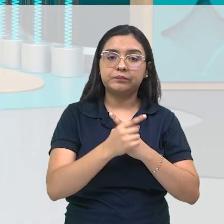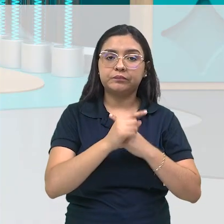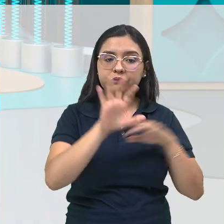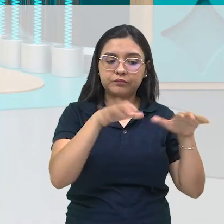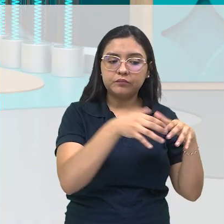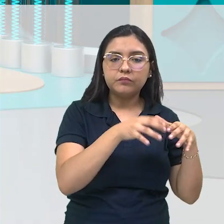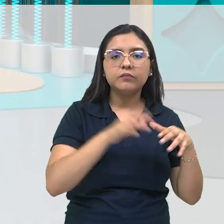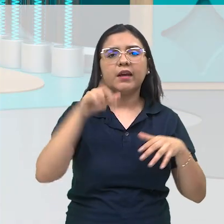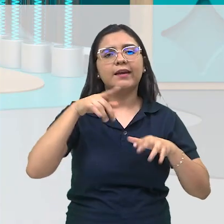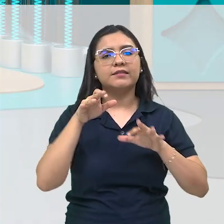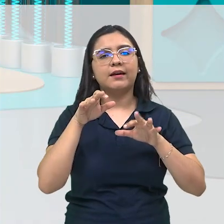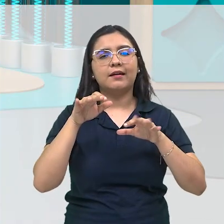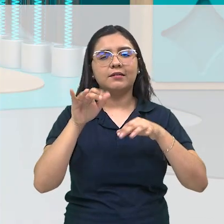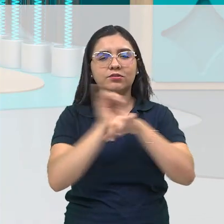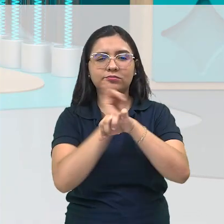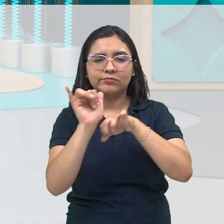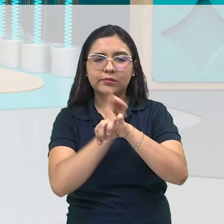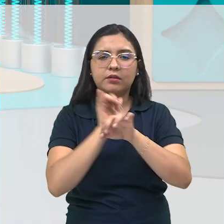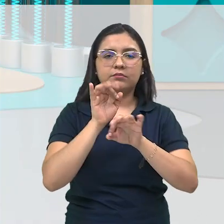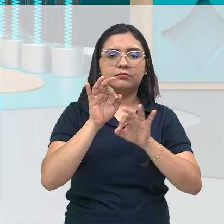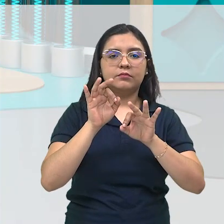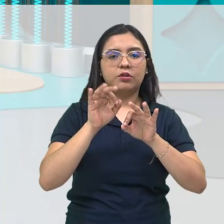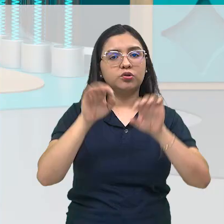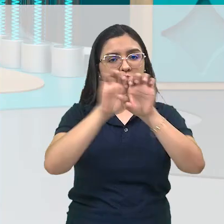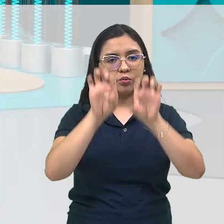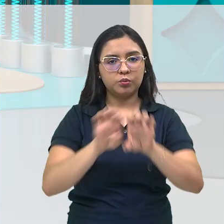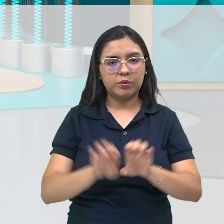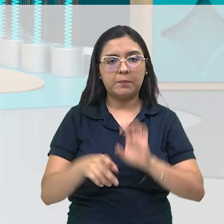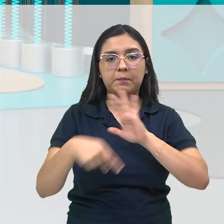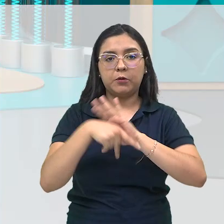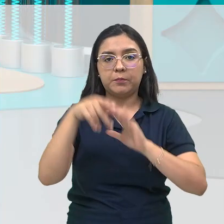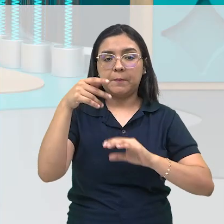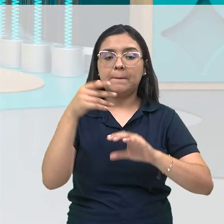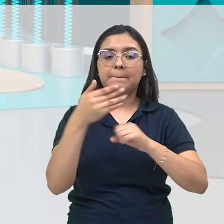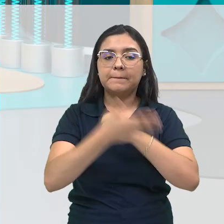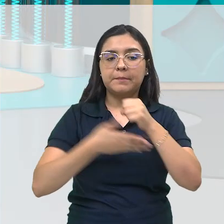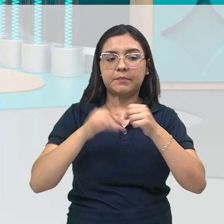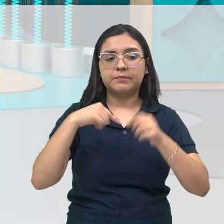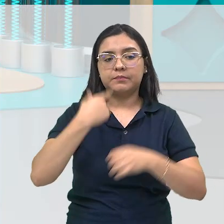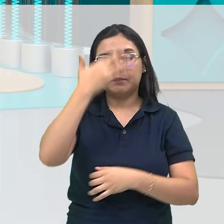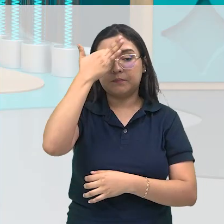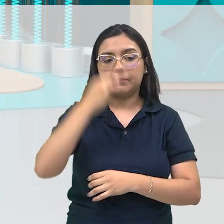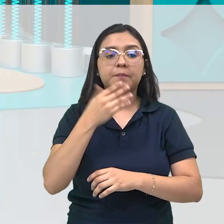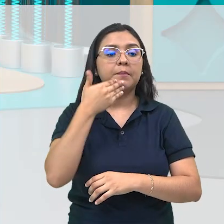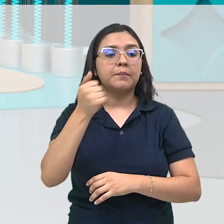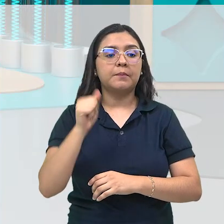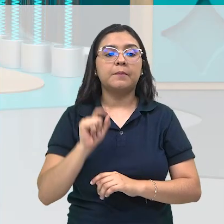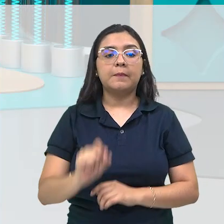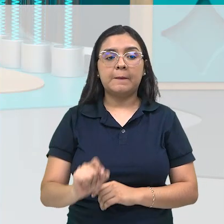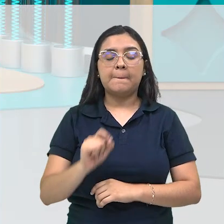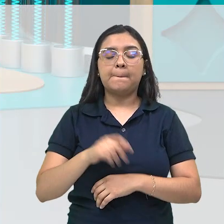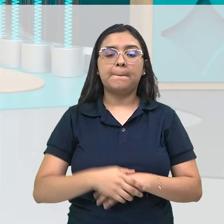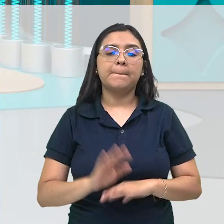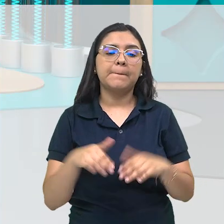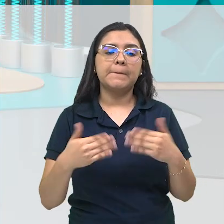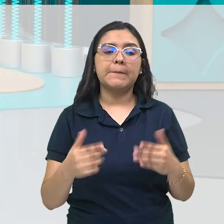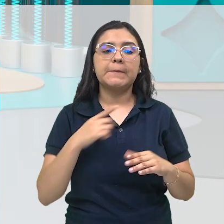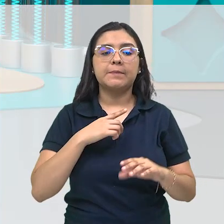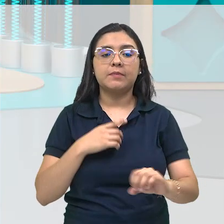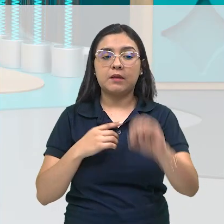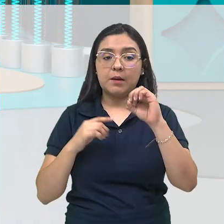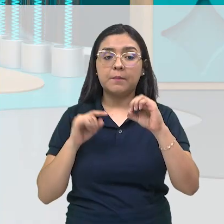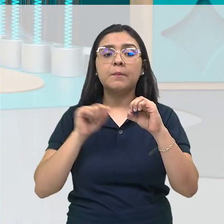menos esse o esquema do jogo. Olha só a estrutura básica. Vamos entender melhor aqui. Então, a bola